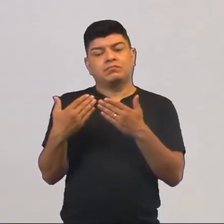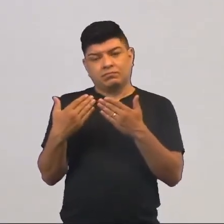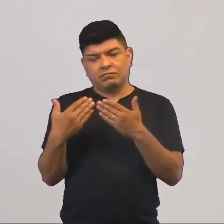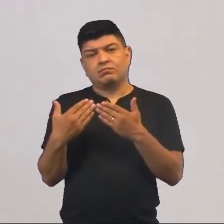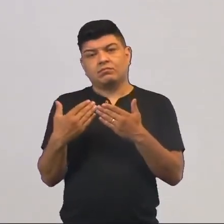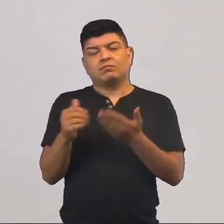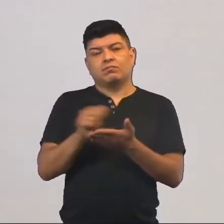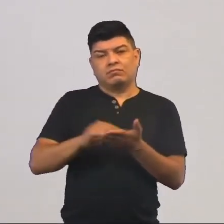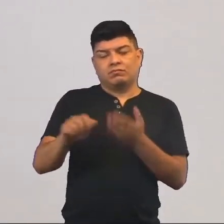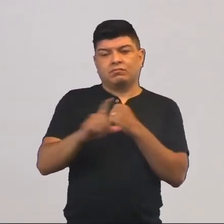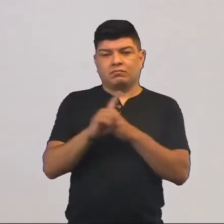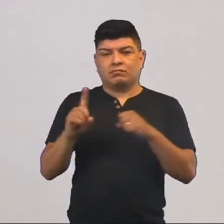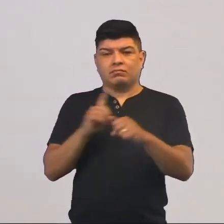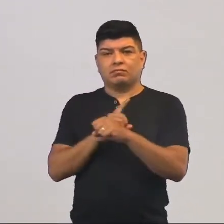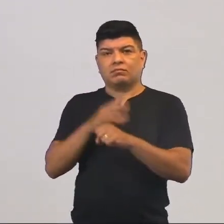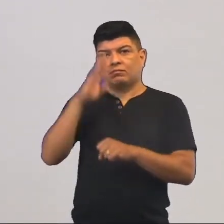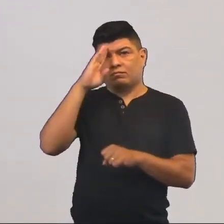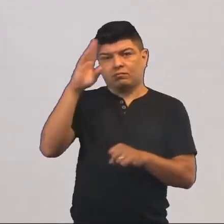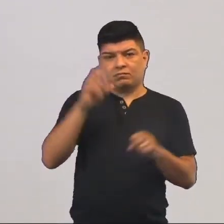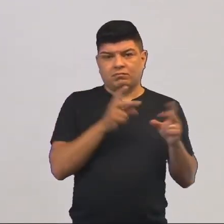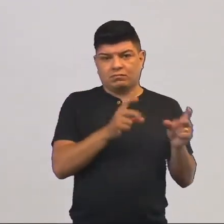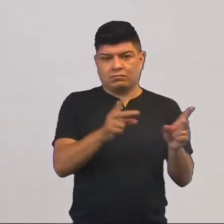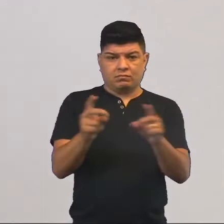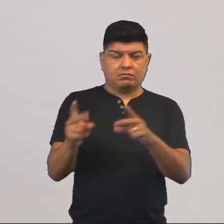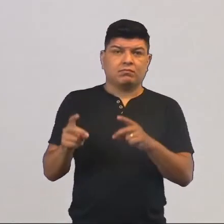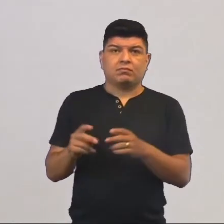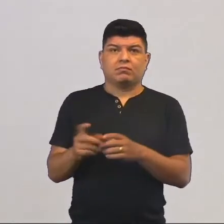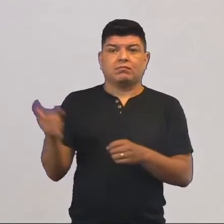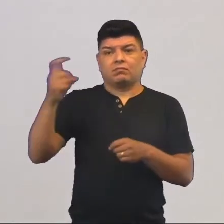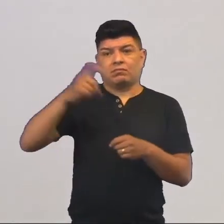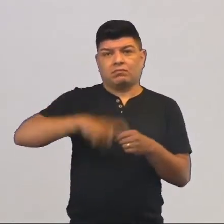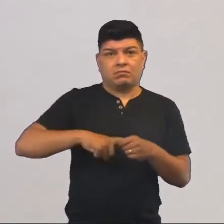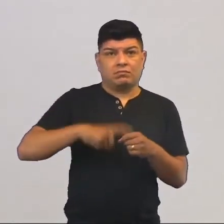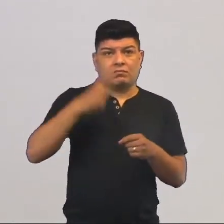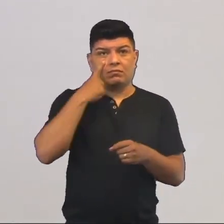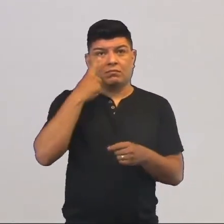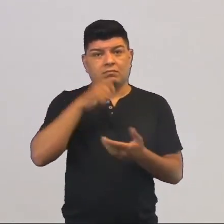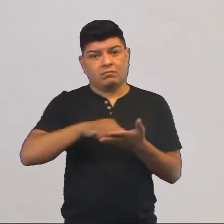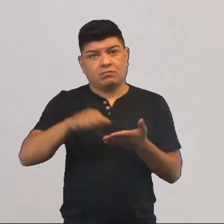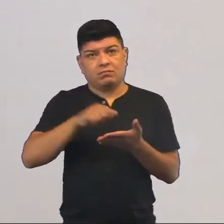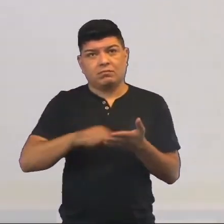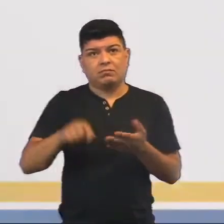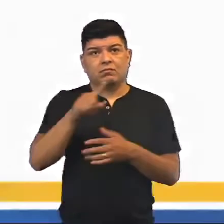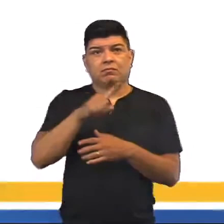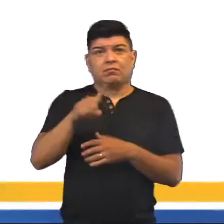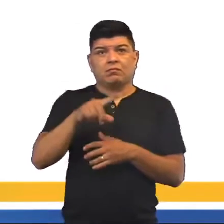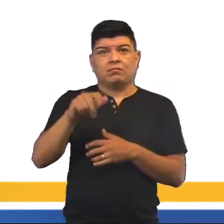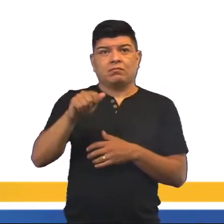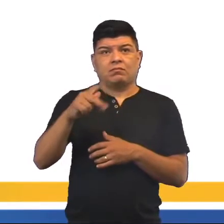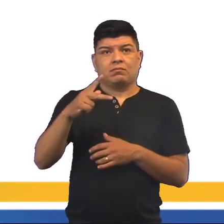sociedades, aos registros e principalmente ao comércio. Vamos voltar e ver a escrita zapoteca.